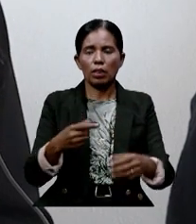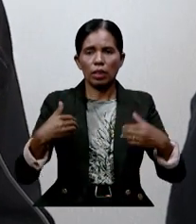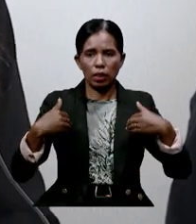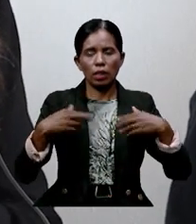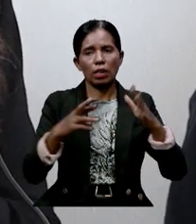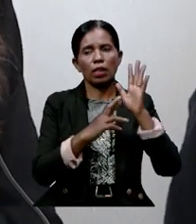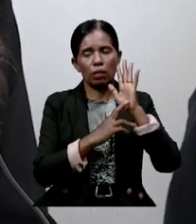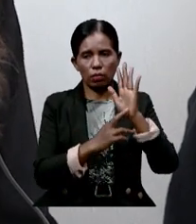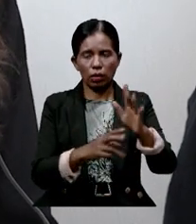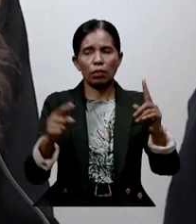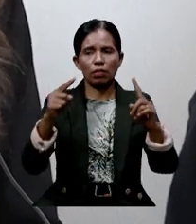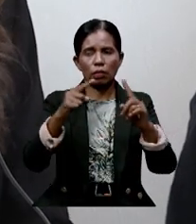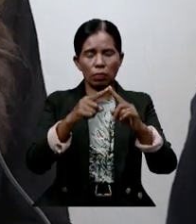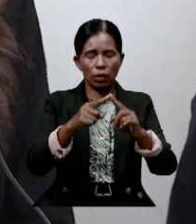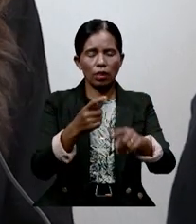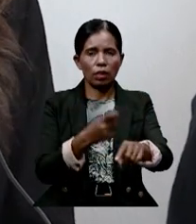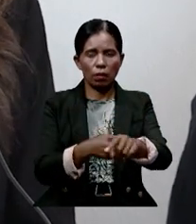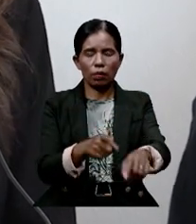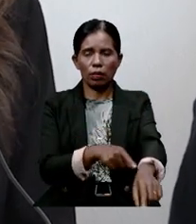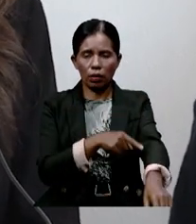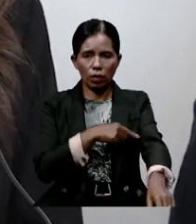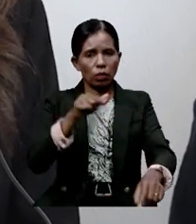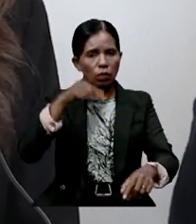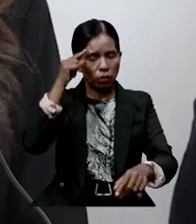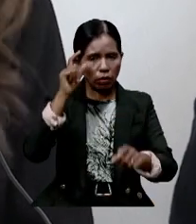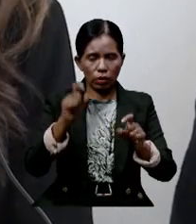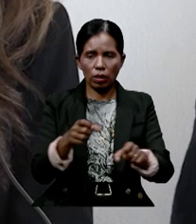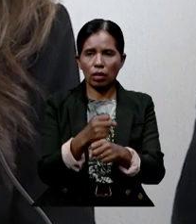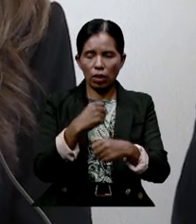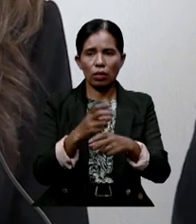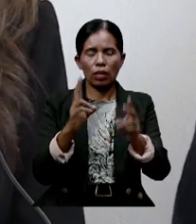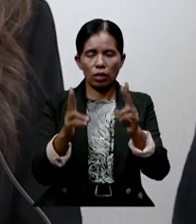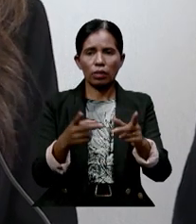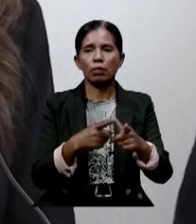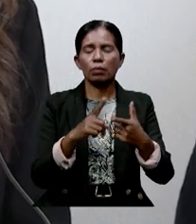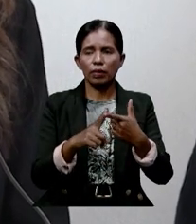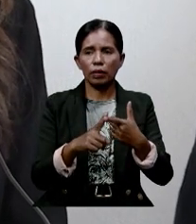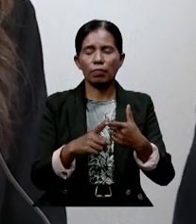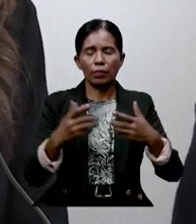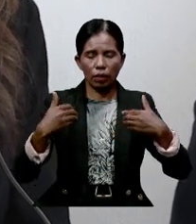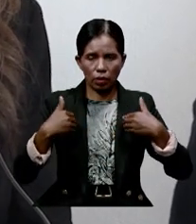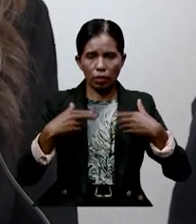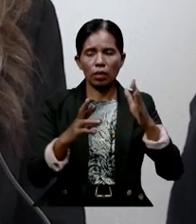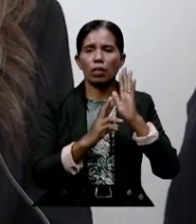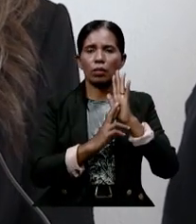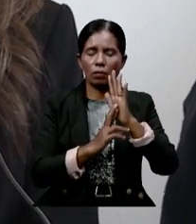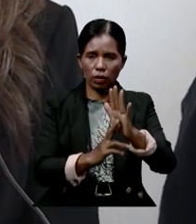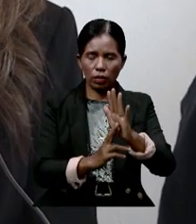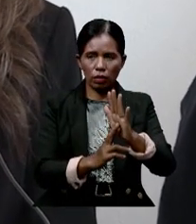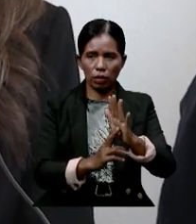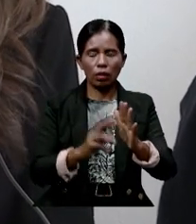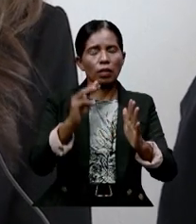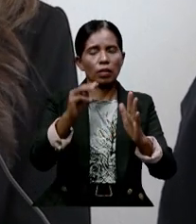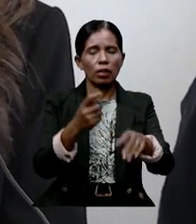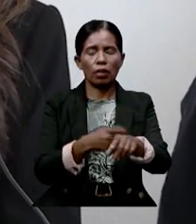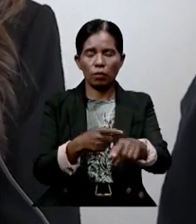recomendação para curto prazo, né, o governo tem que ralo quedas, e nós tem que irmos a recomendação para médio